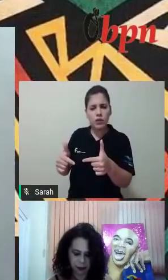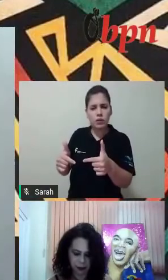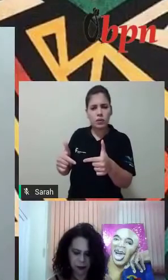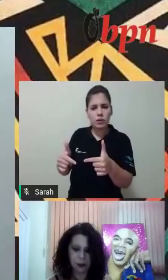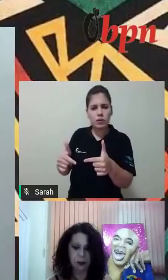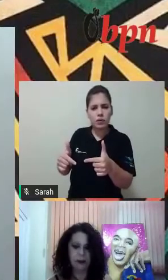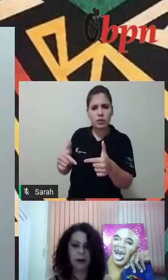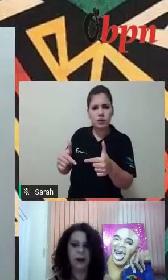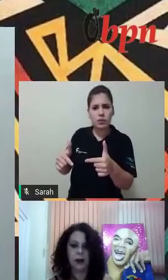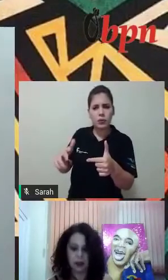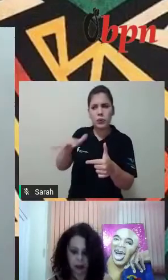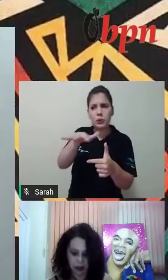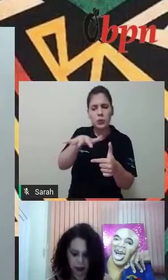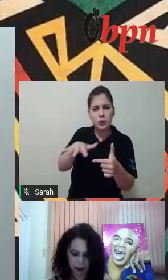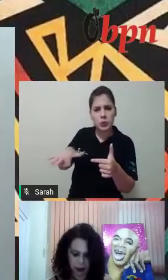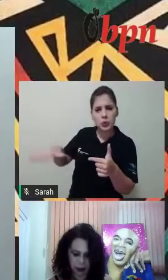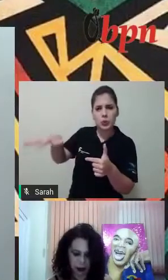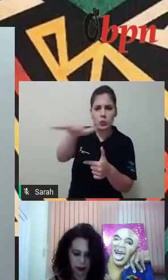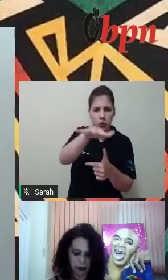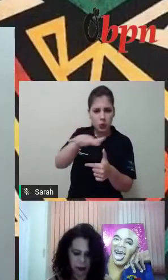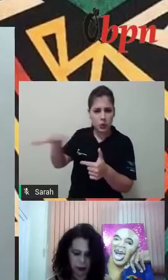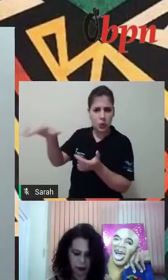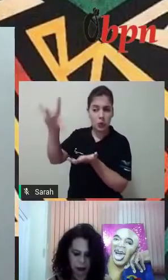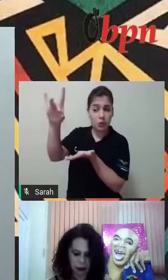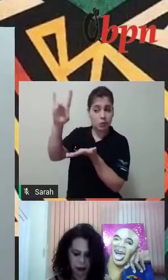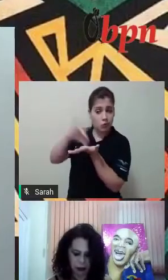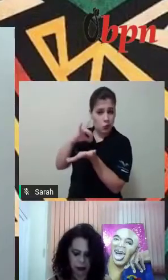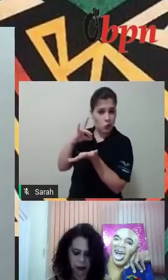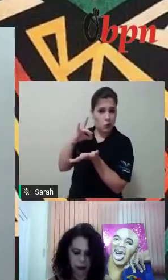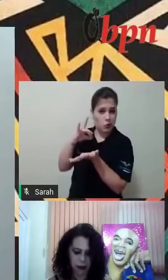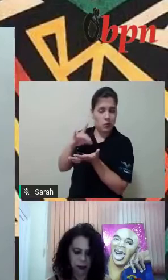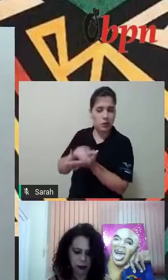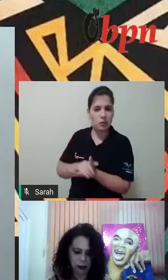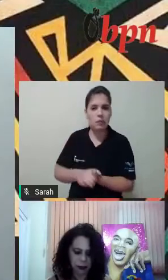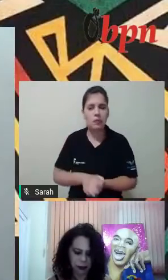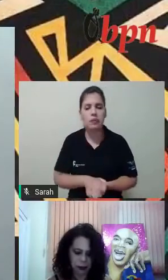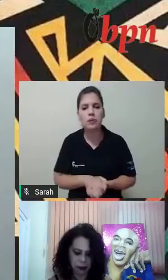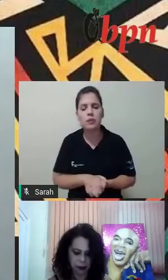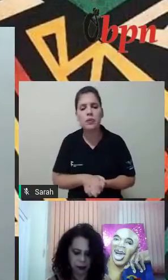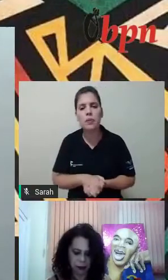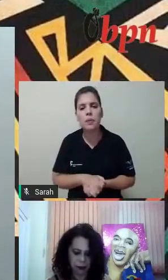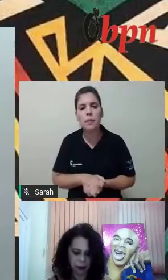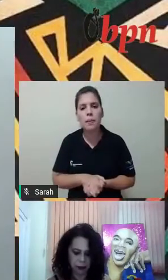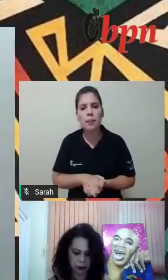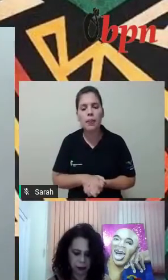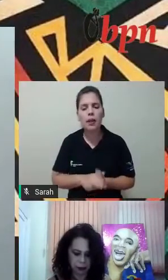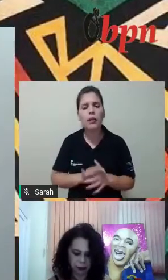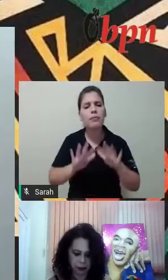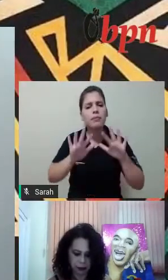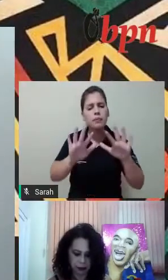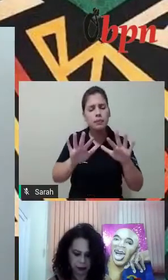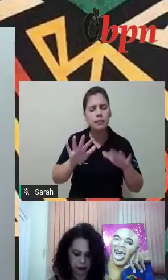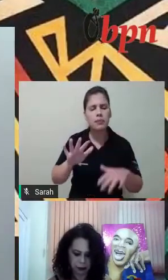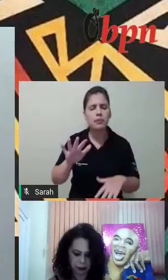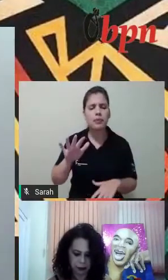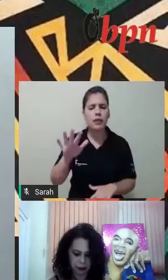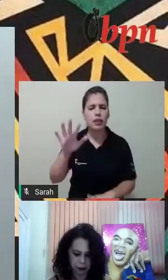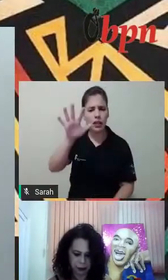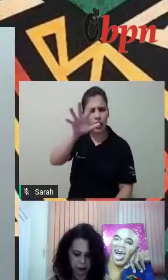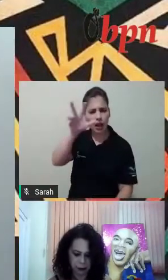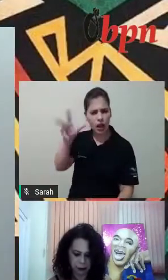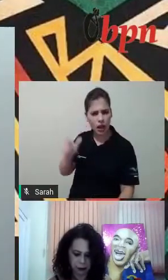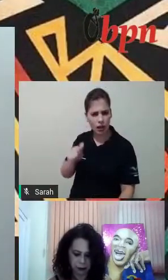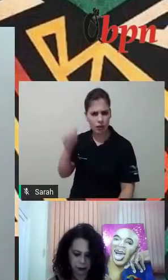no terreno inimigo. E quando a gente pensa a história dos afros brasileiros,